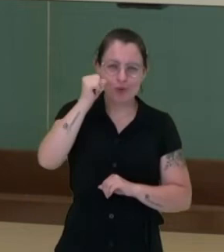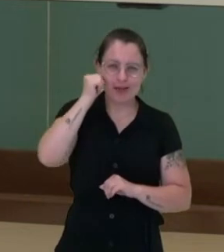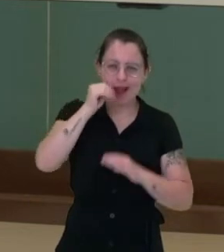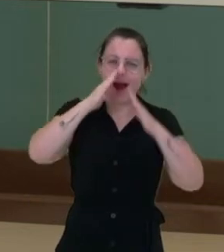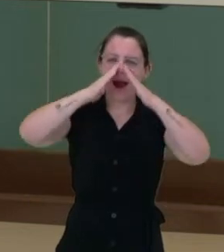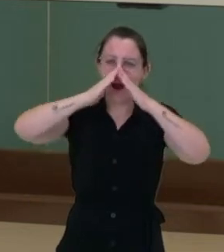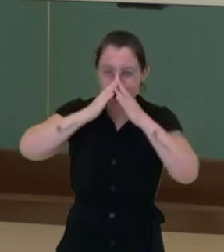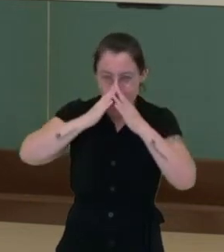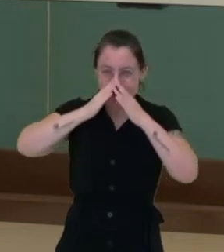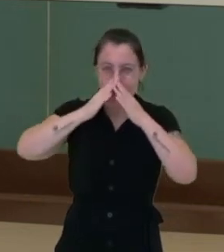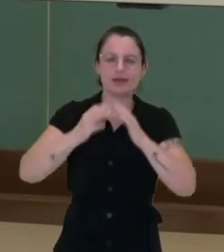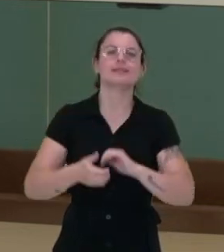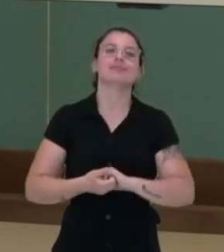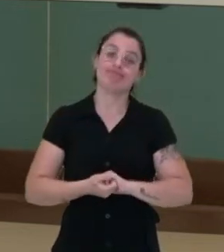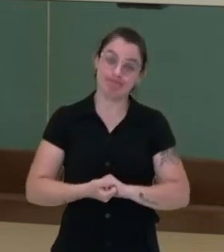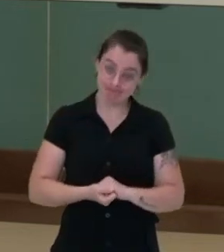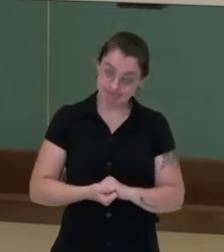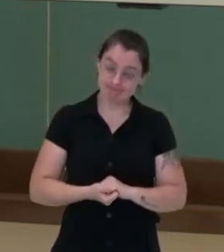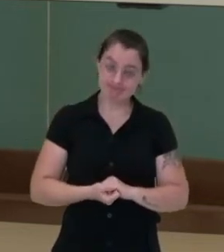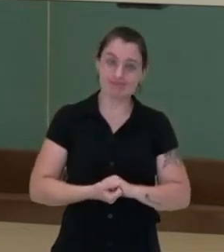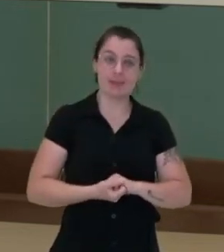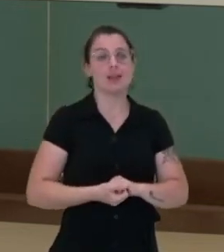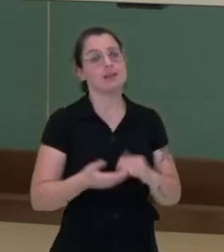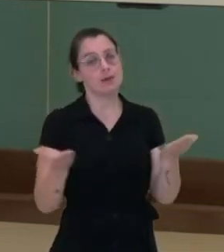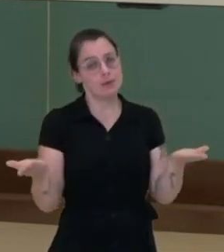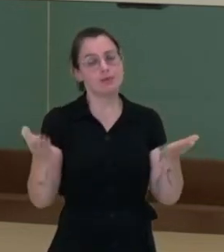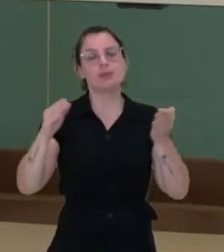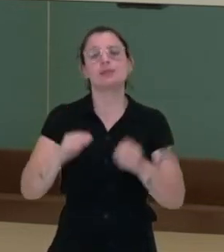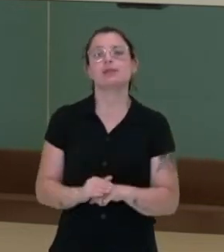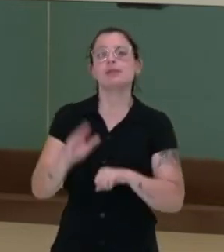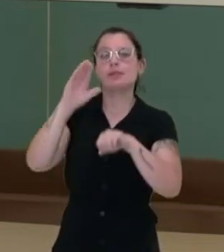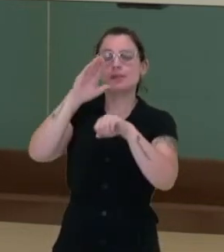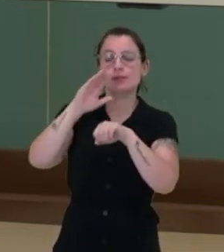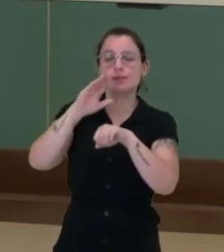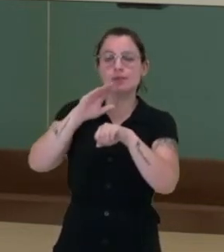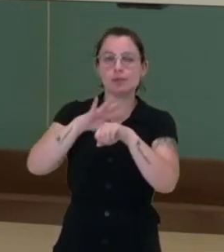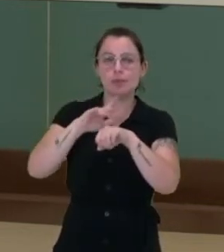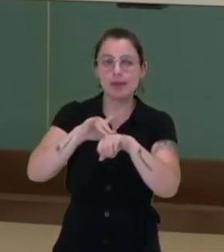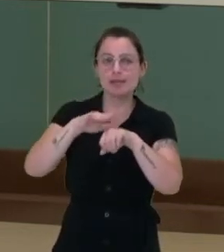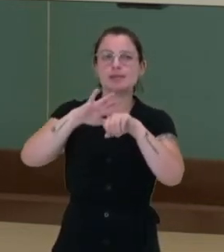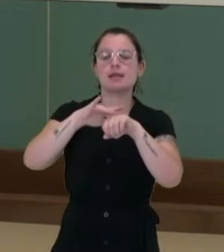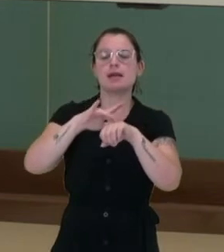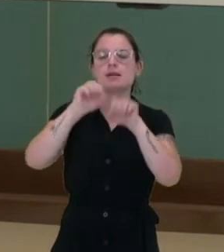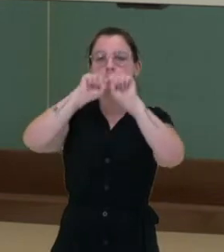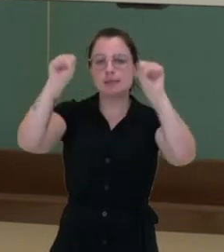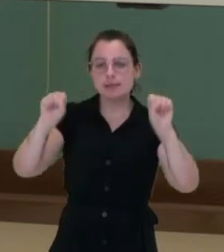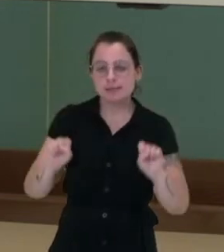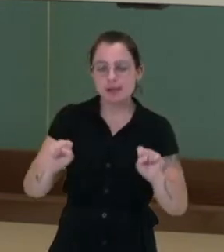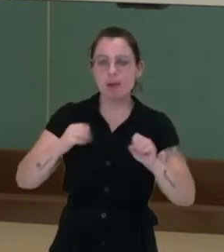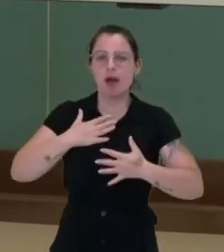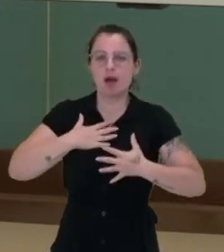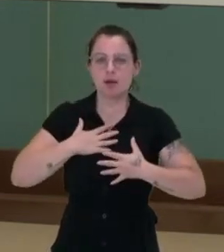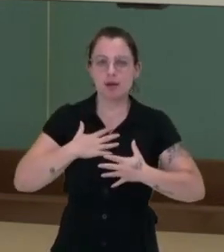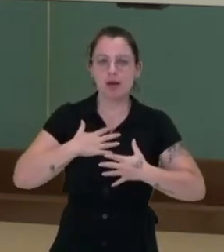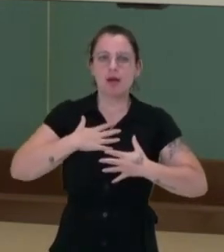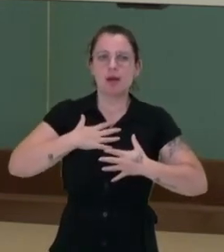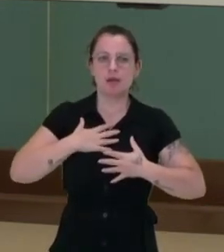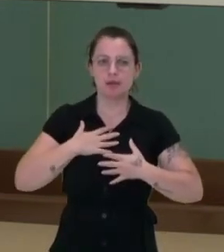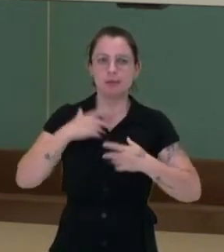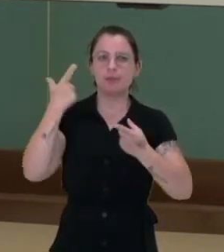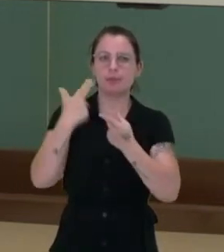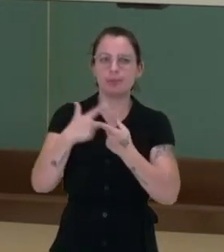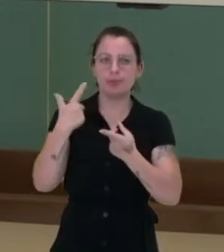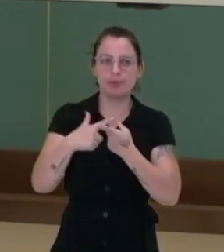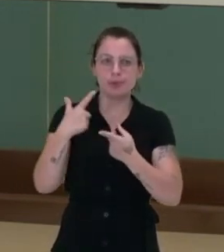nariz? Então, o sistema respiratório é o conjunto dos órgãos responsáveis pela absorção do oxigênio do